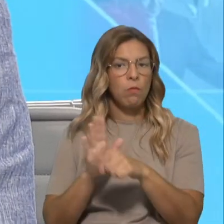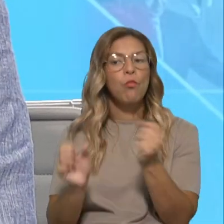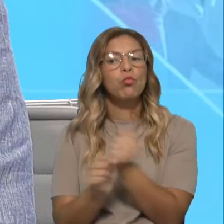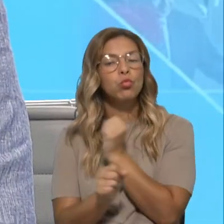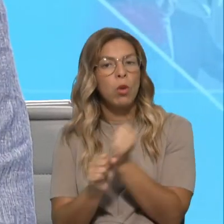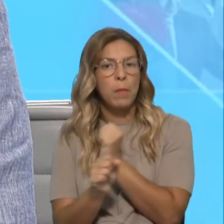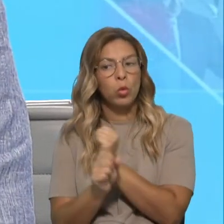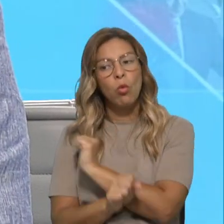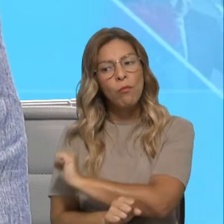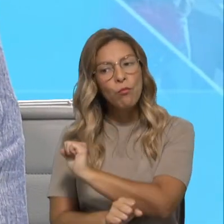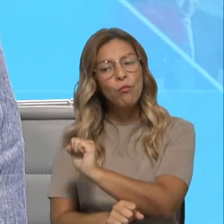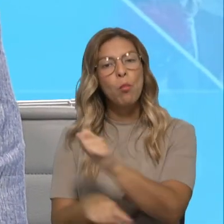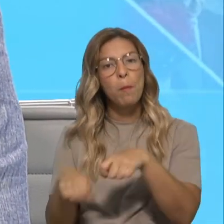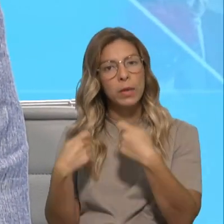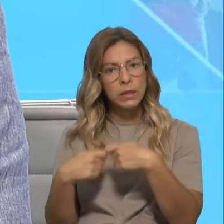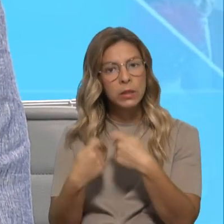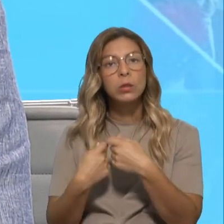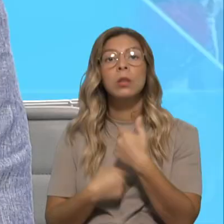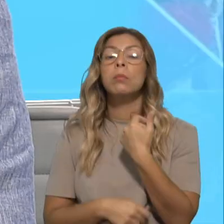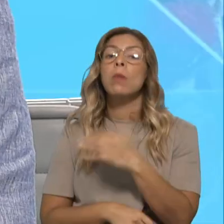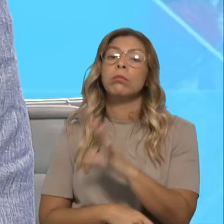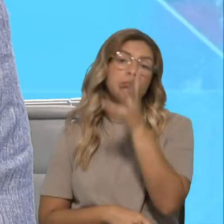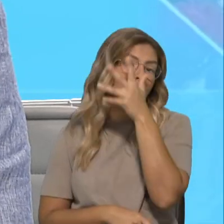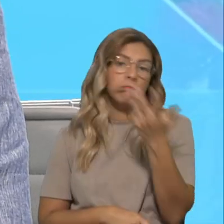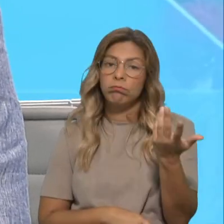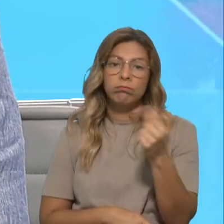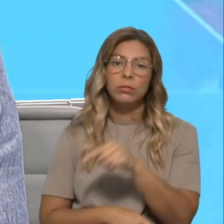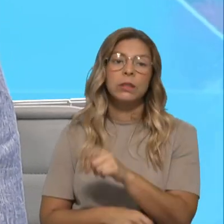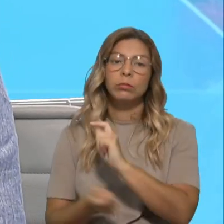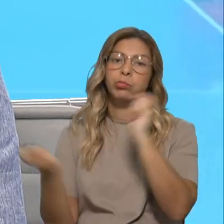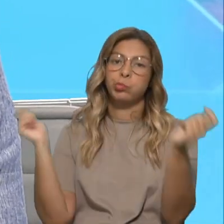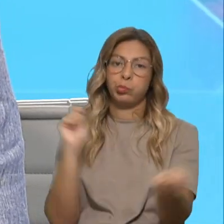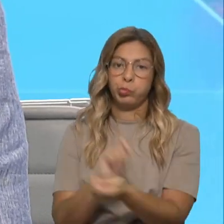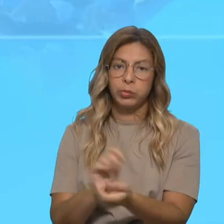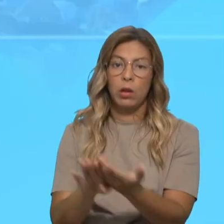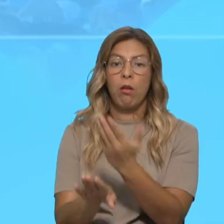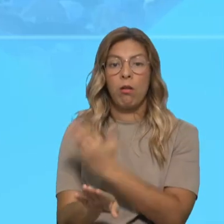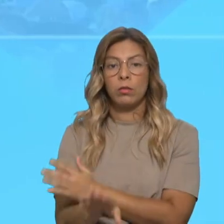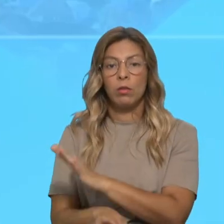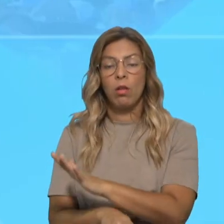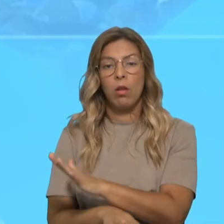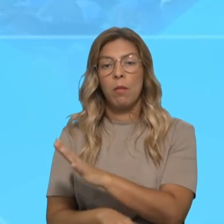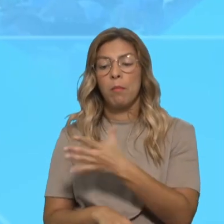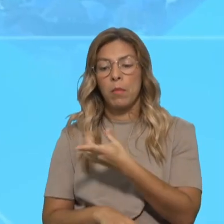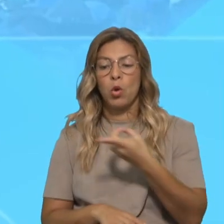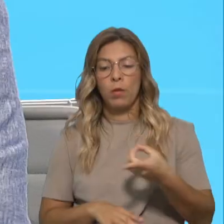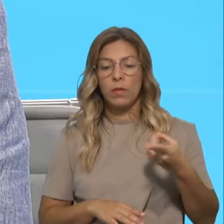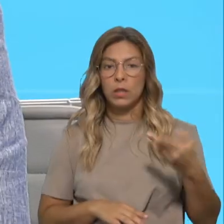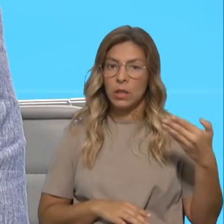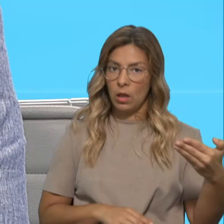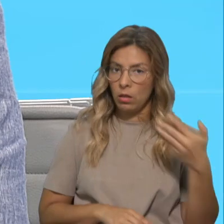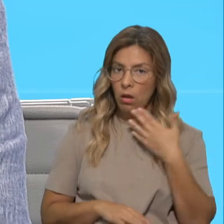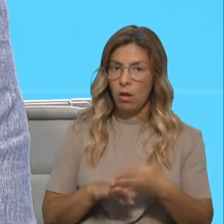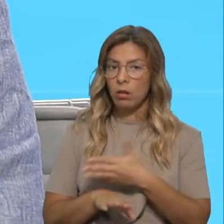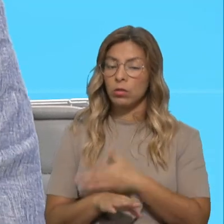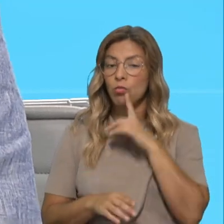partidos. Infelizmente não foi feita a reforma eleitoral que a Constituição prometeu em 1997 e que curaria este